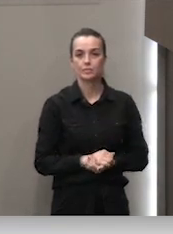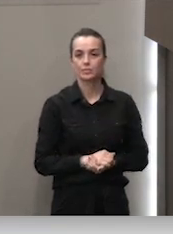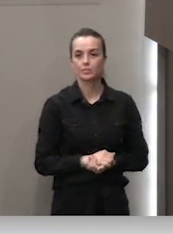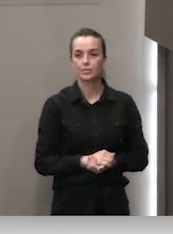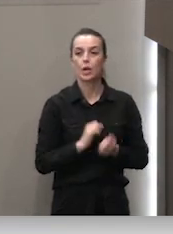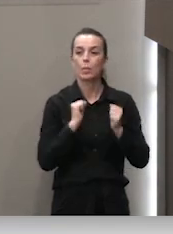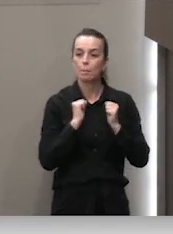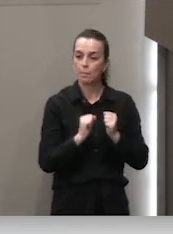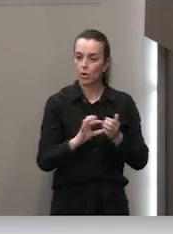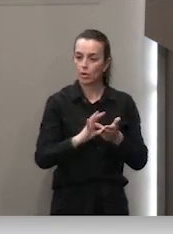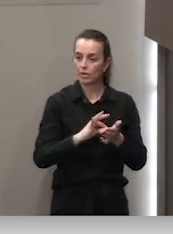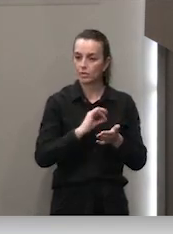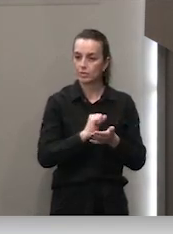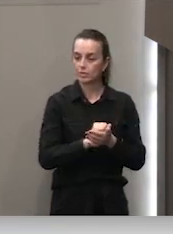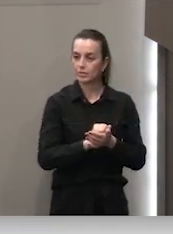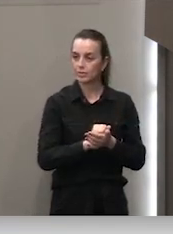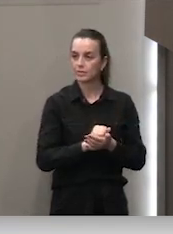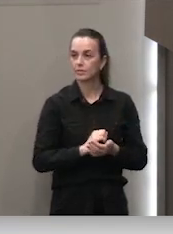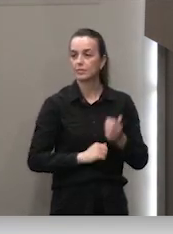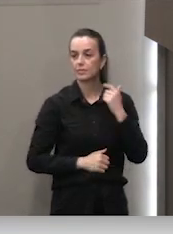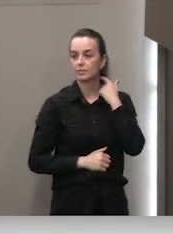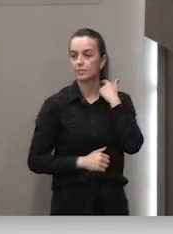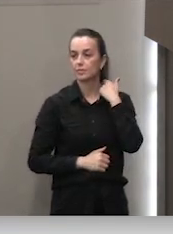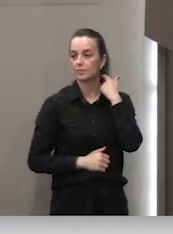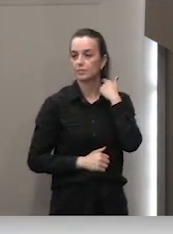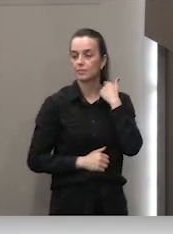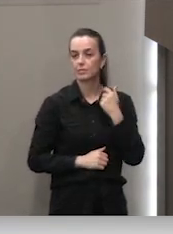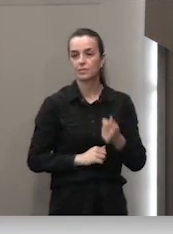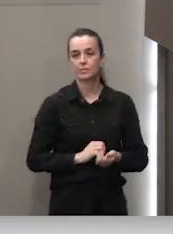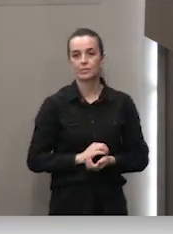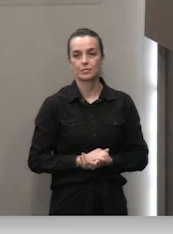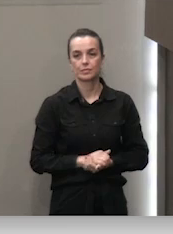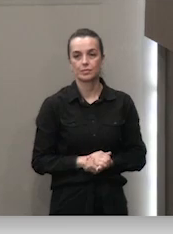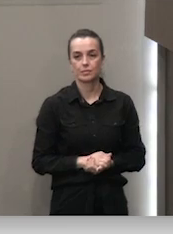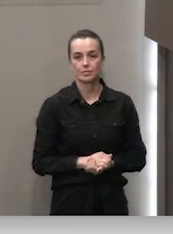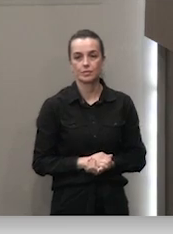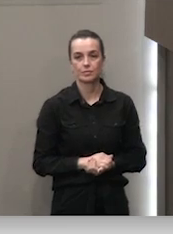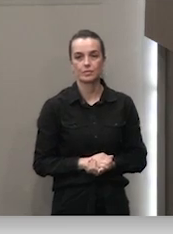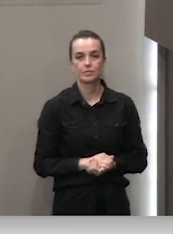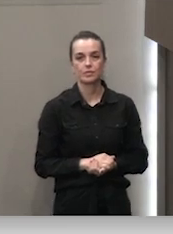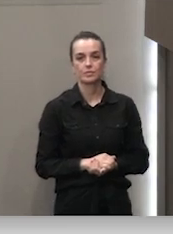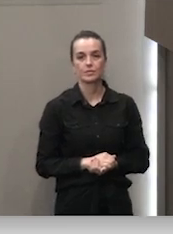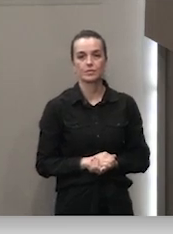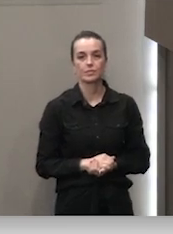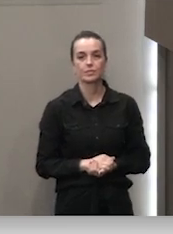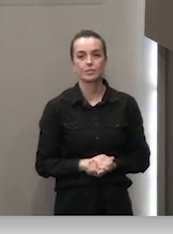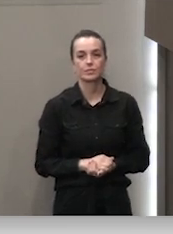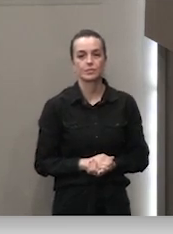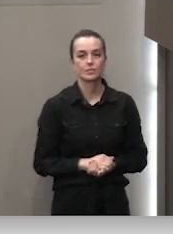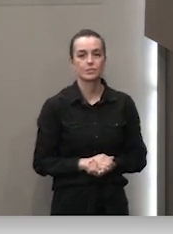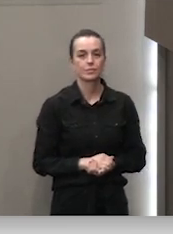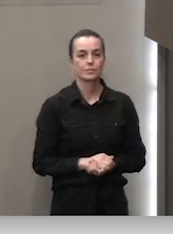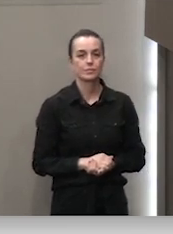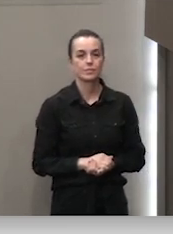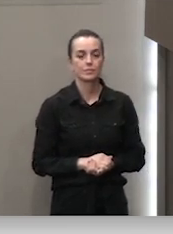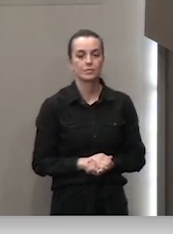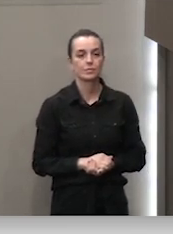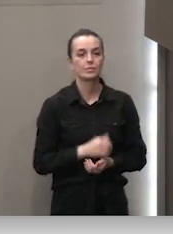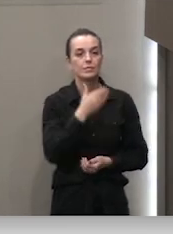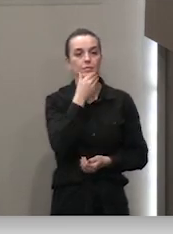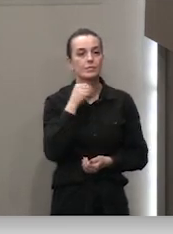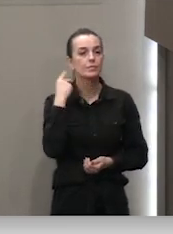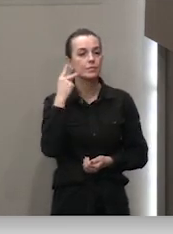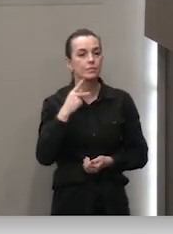inscrevam-se. Enquanto isso, passamos às comunicações de vereadores. Vereador Leandro Curtis